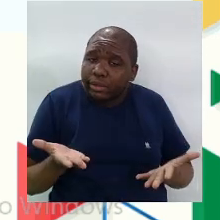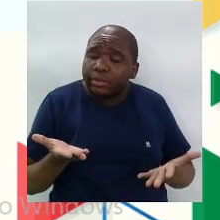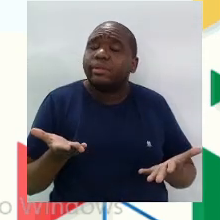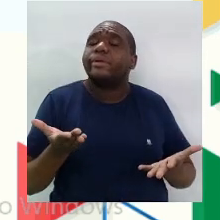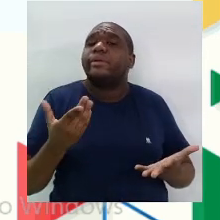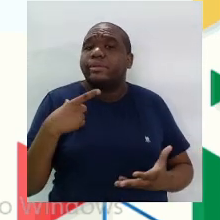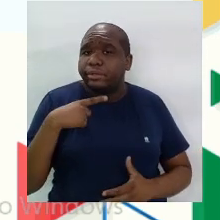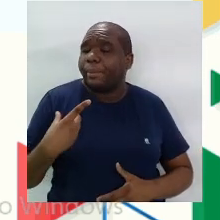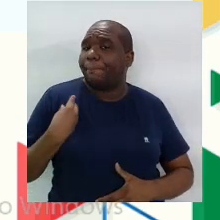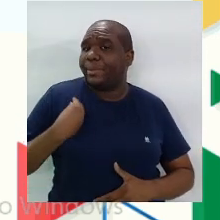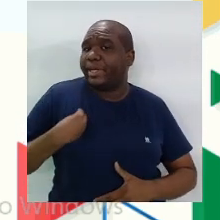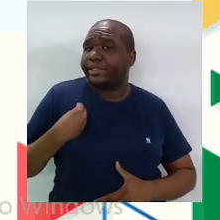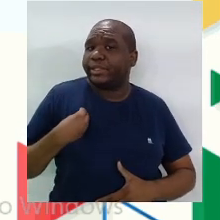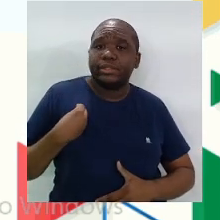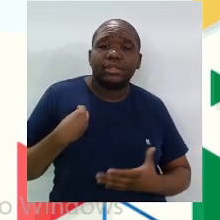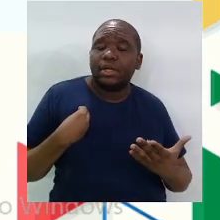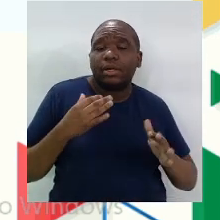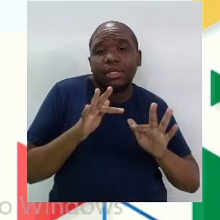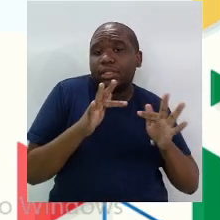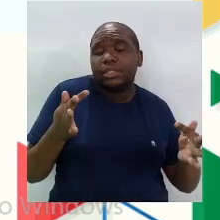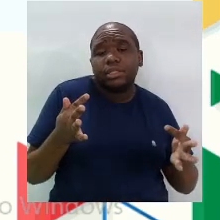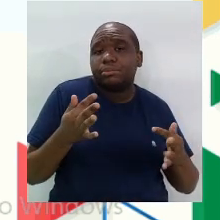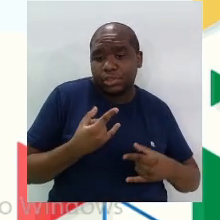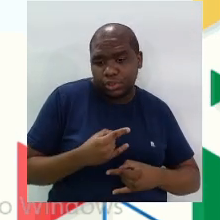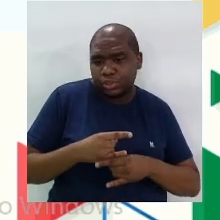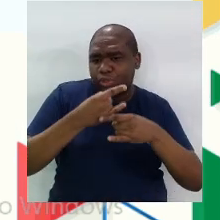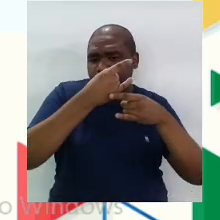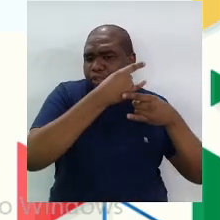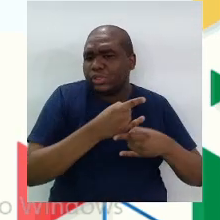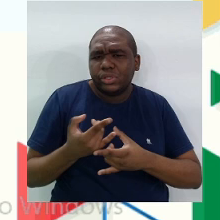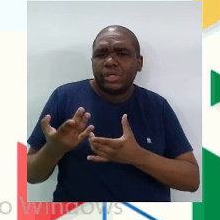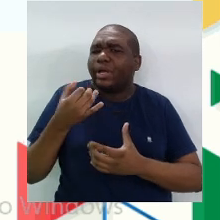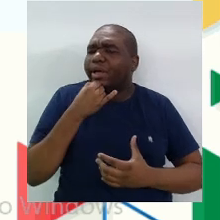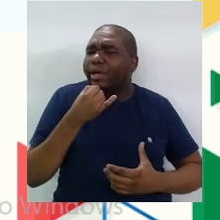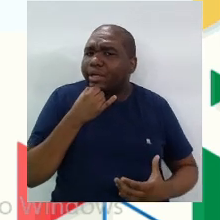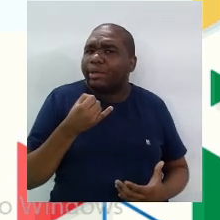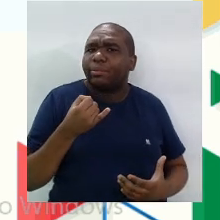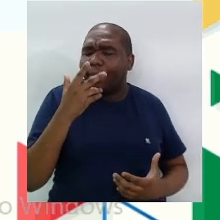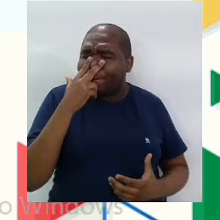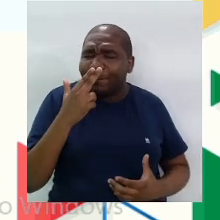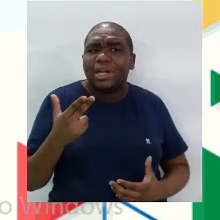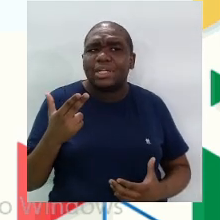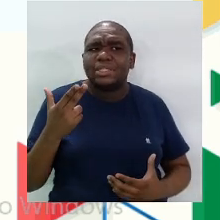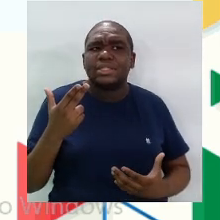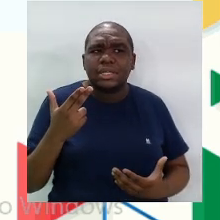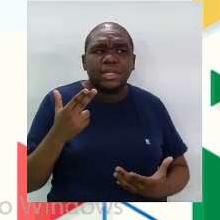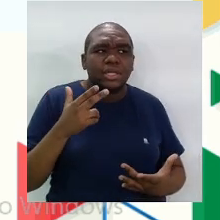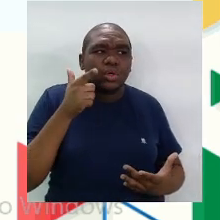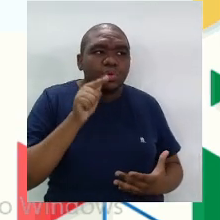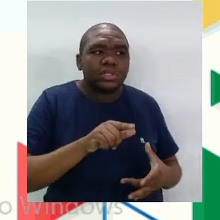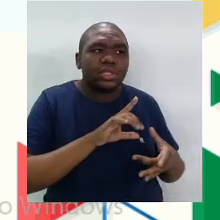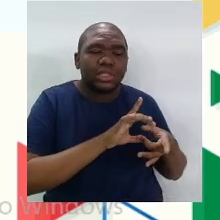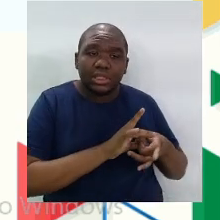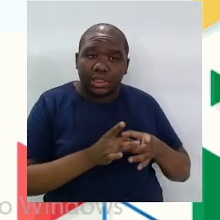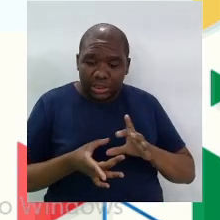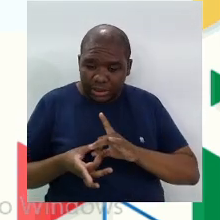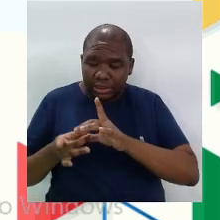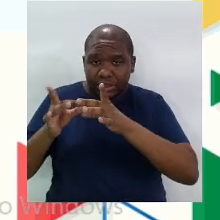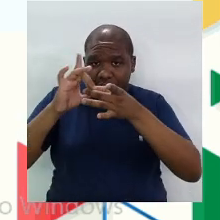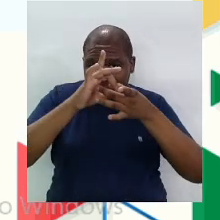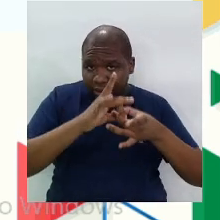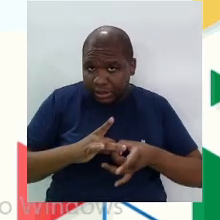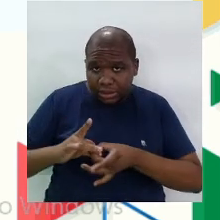presença de um citoesqueleto, que é uma espécie ali de rede que vai estar formada por